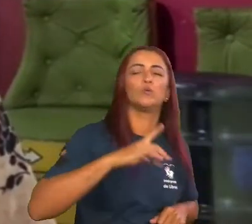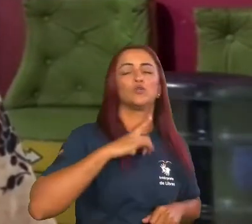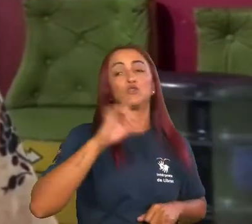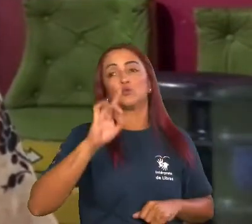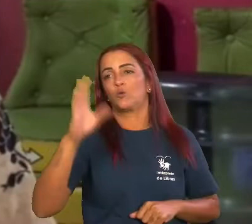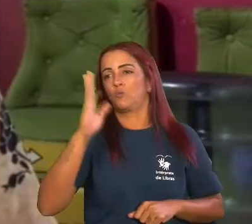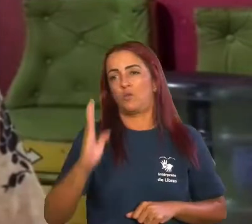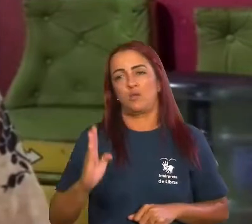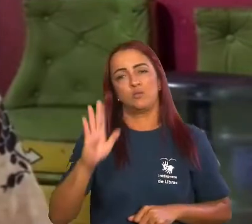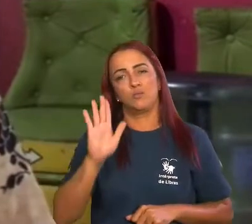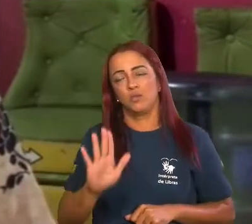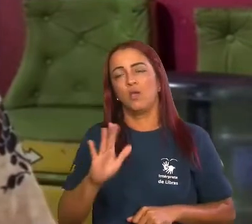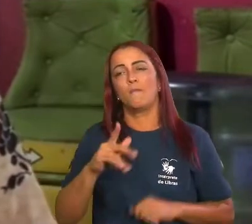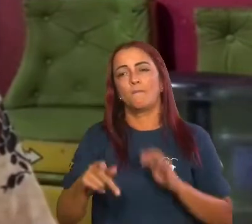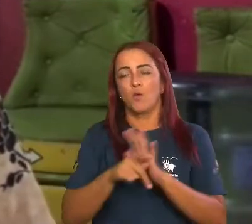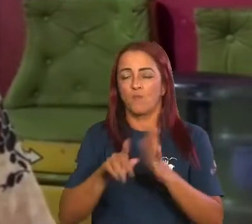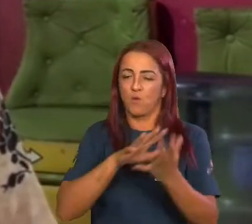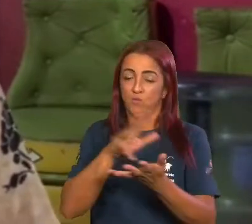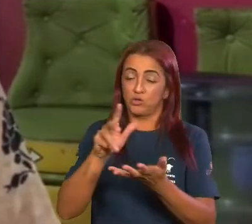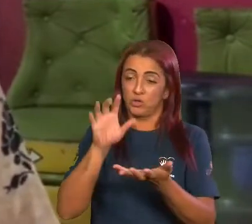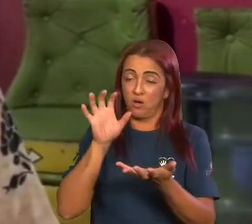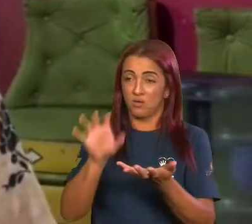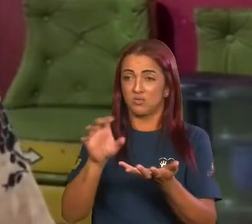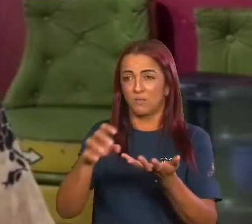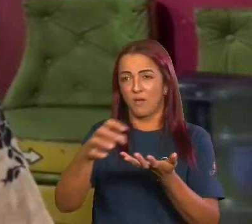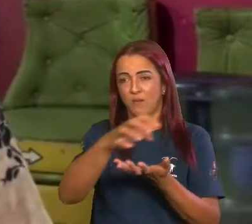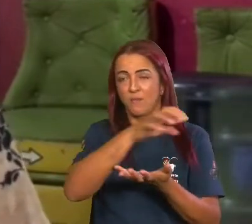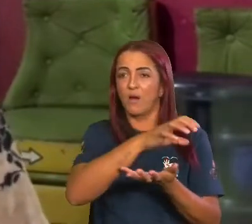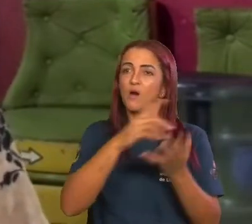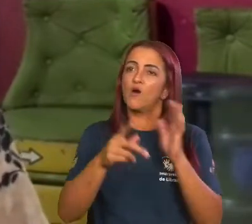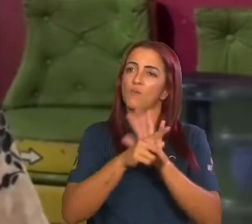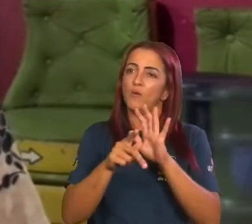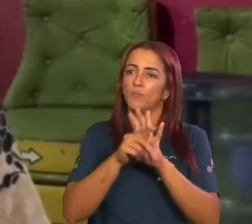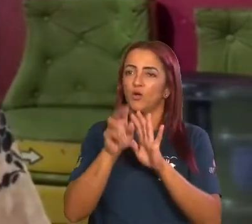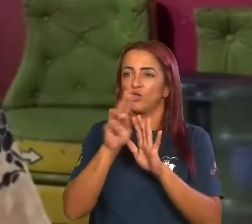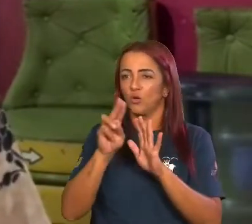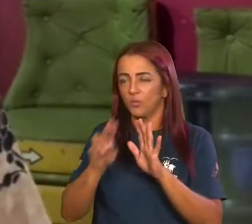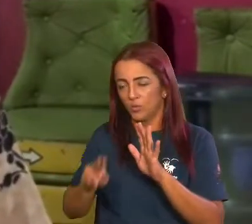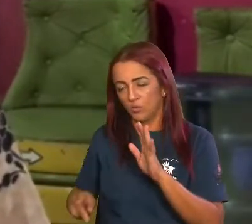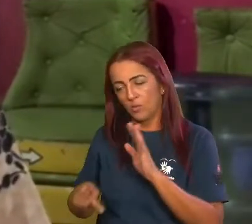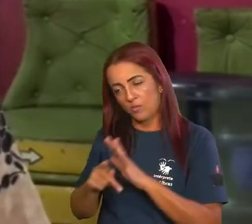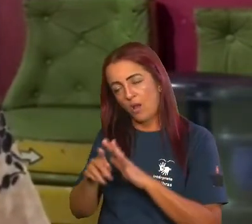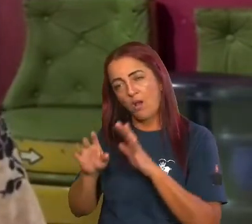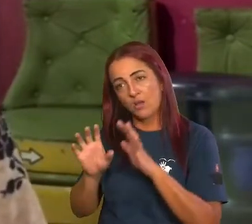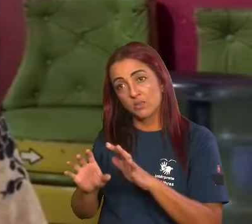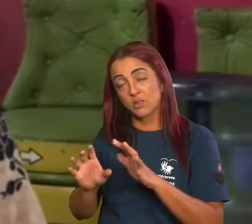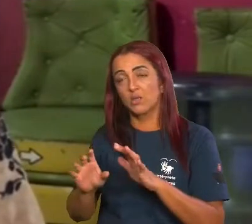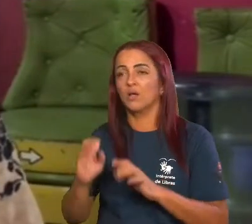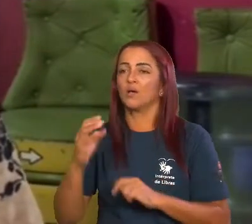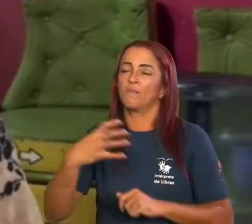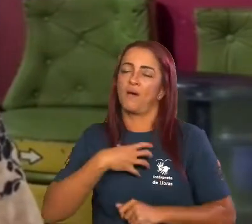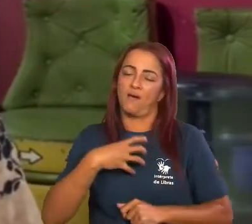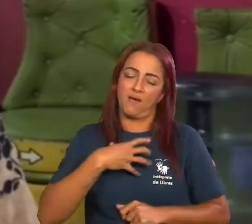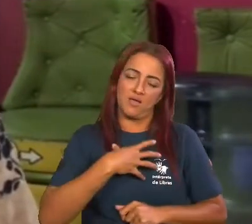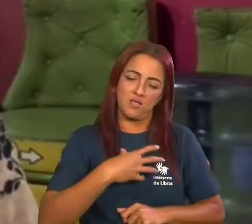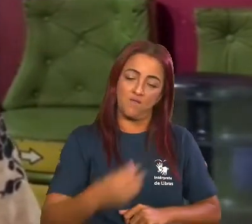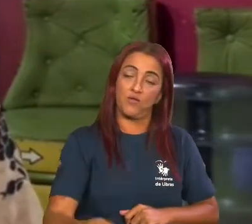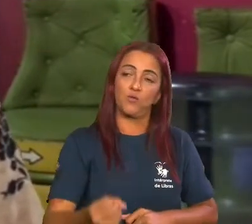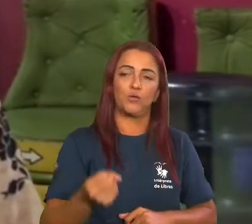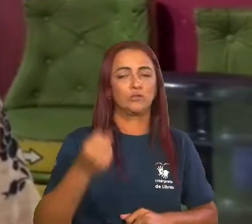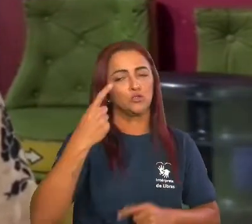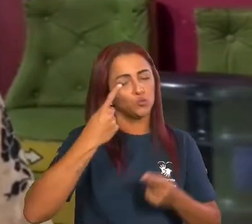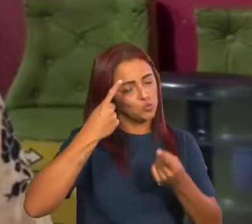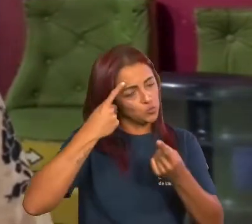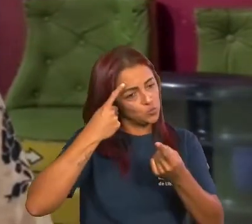Brasil, como a nível internacional, pela representatividade que ele tem, pelo nome que ele leva do Brasil, da Bahia, de Salvador. Muito sucesso para você, que